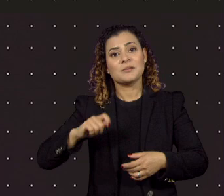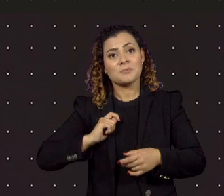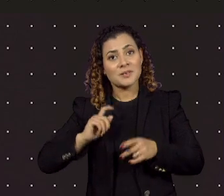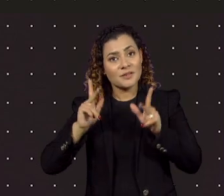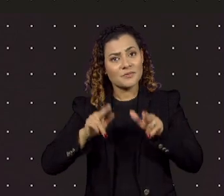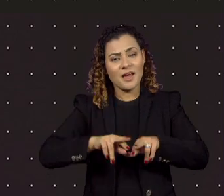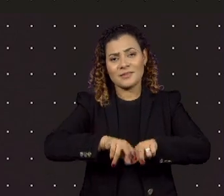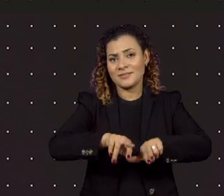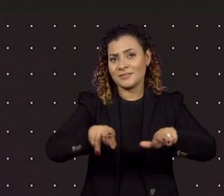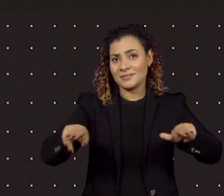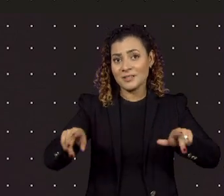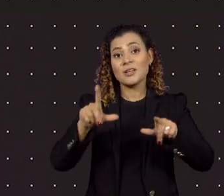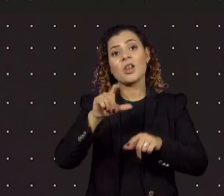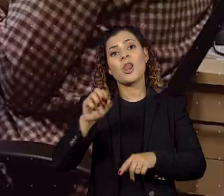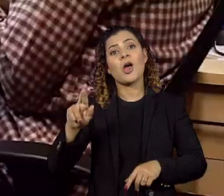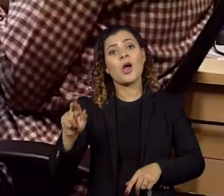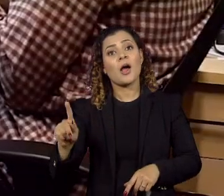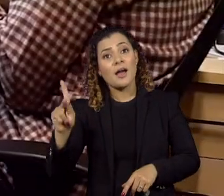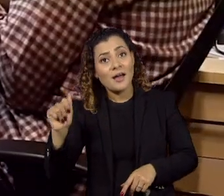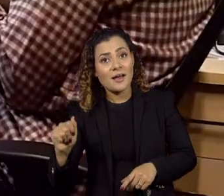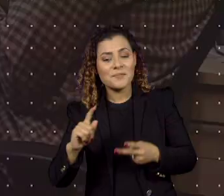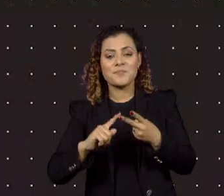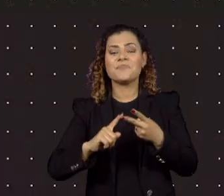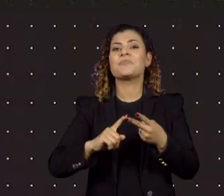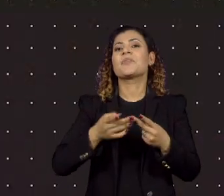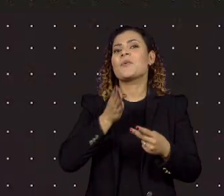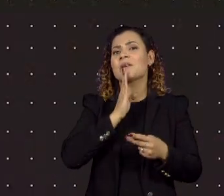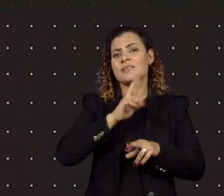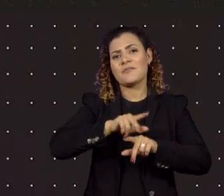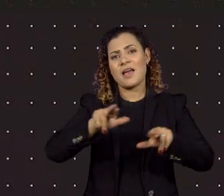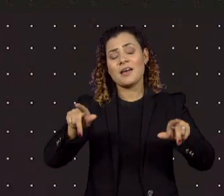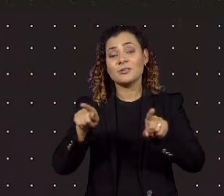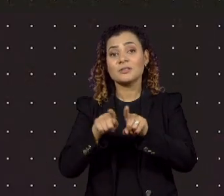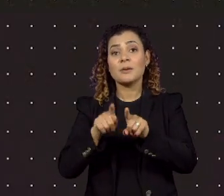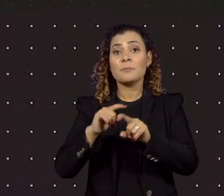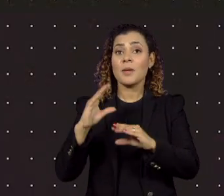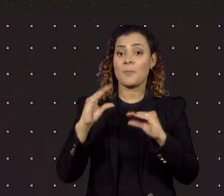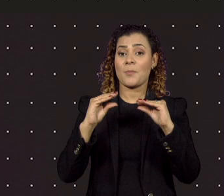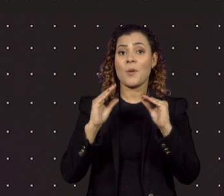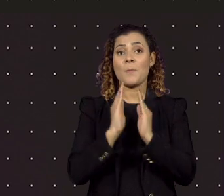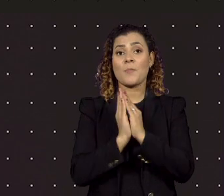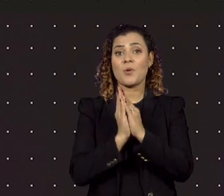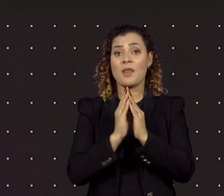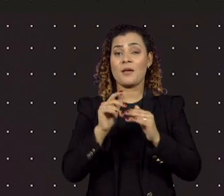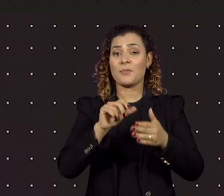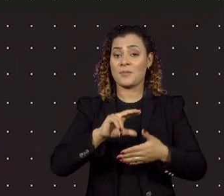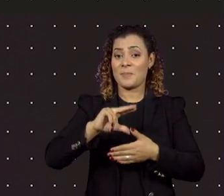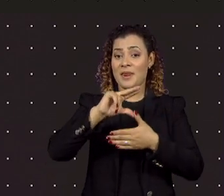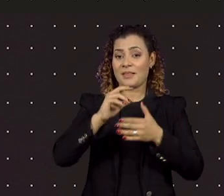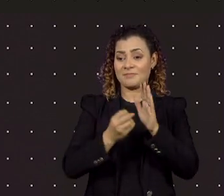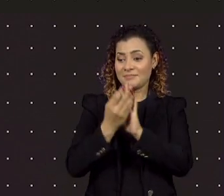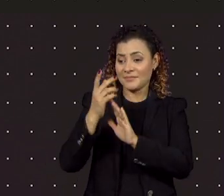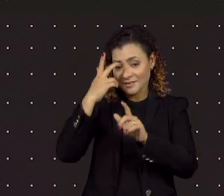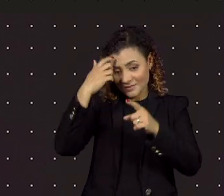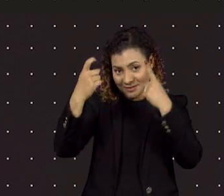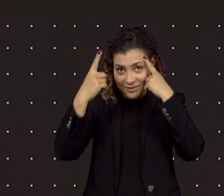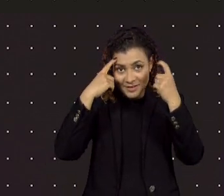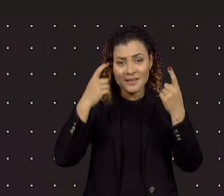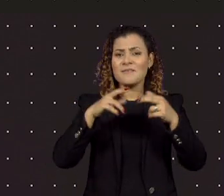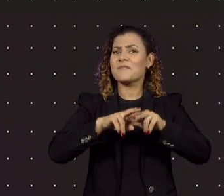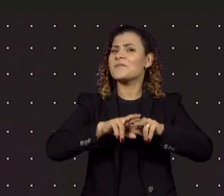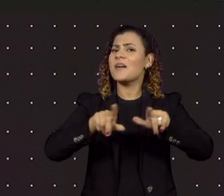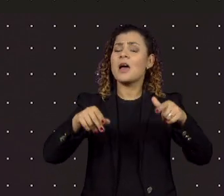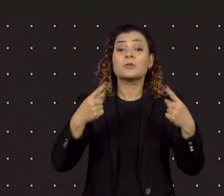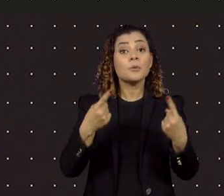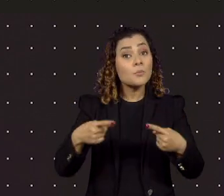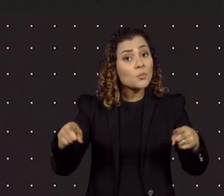tinha que conhecer Lorca, e os fazedores de bonecos da América Latina, Mercedes Sosa, e tinha muita